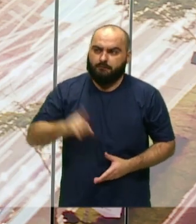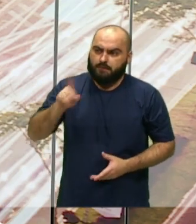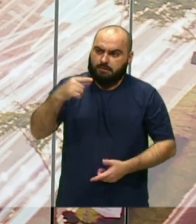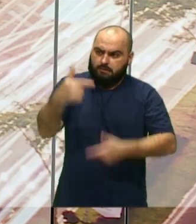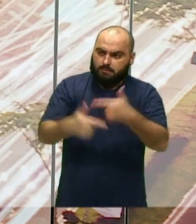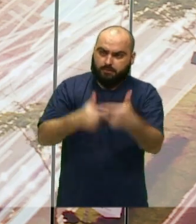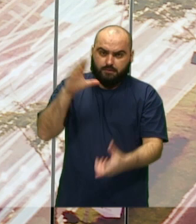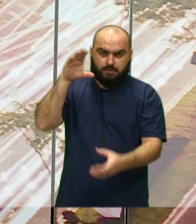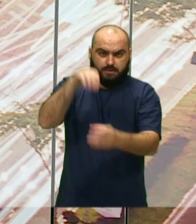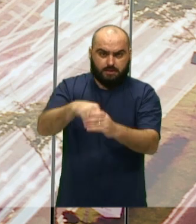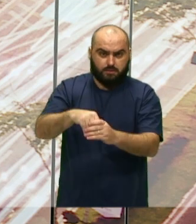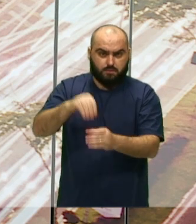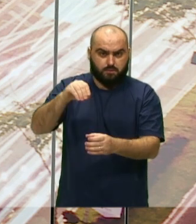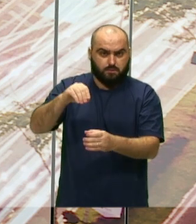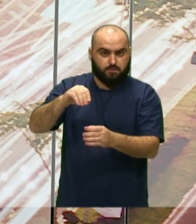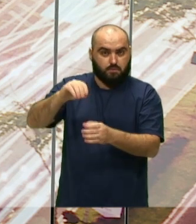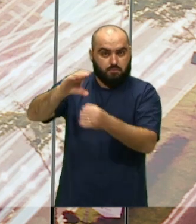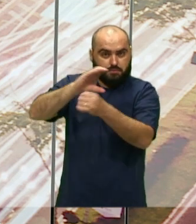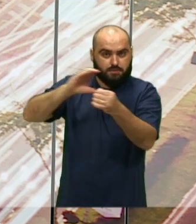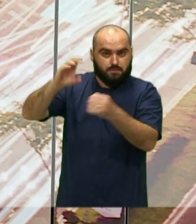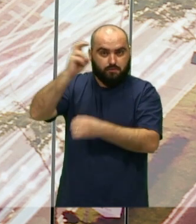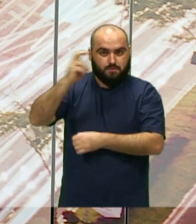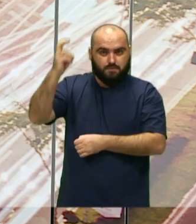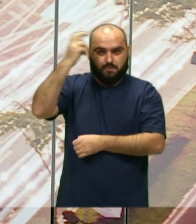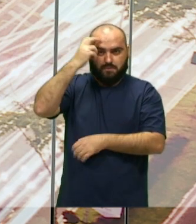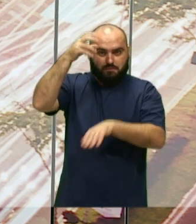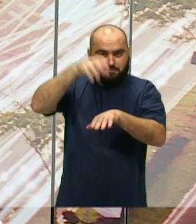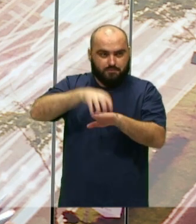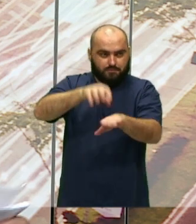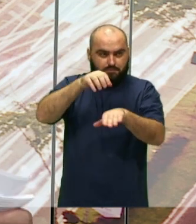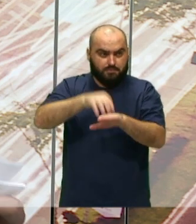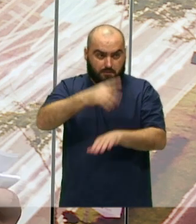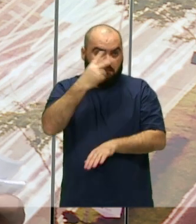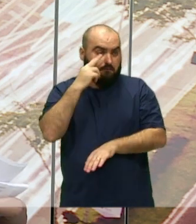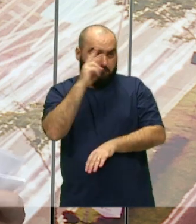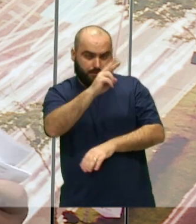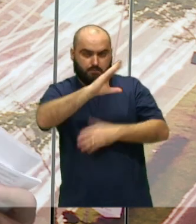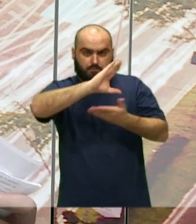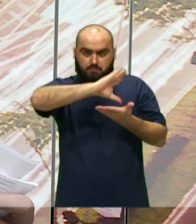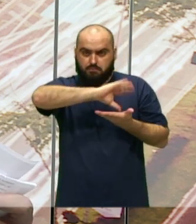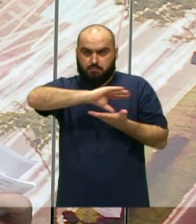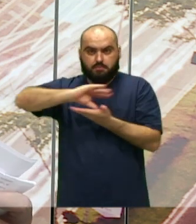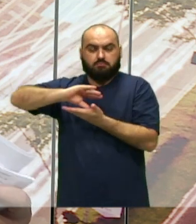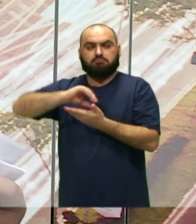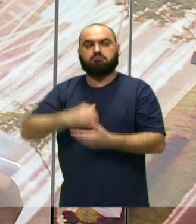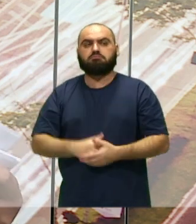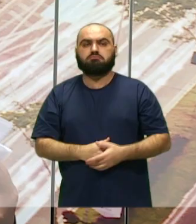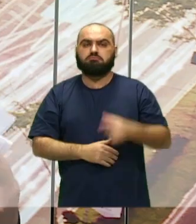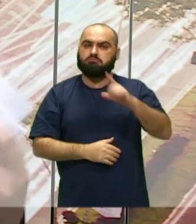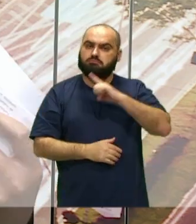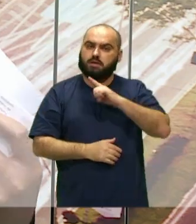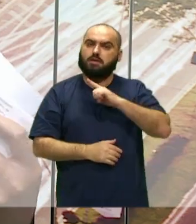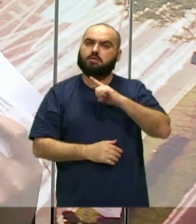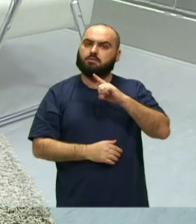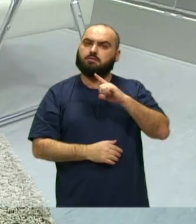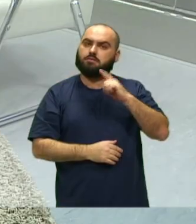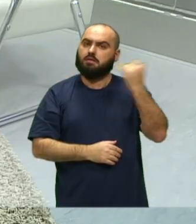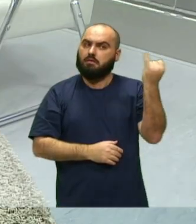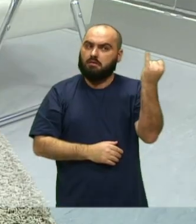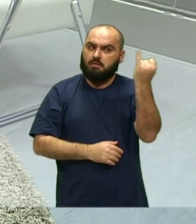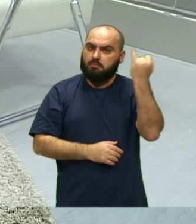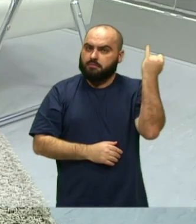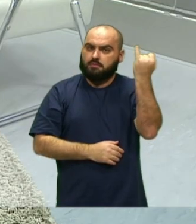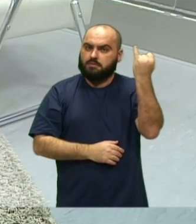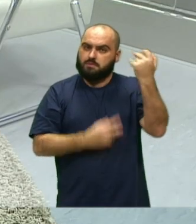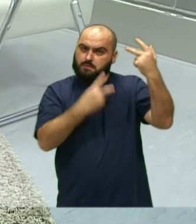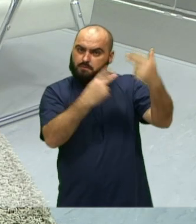da Câmara de Vereadores, a senhora tem acompanhado a Volvo Ocean Race. Como é que a senhora avalia o evento e tem trazido o impacto que trouxe nas outras